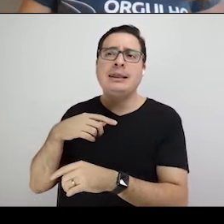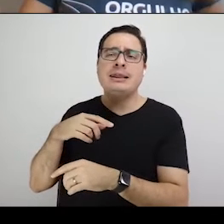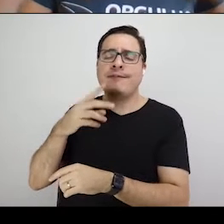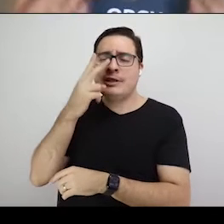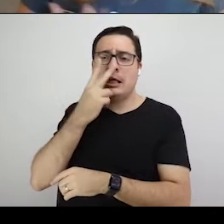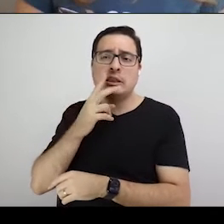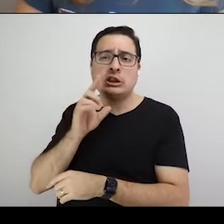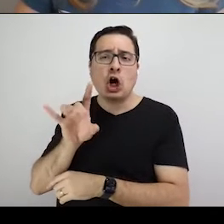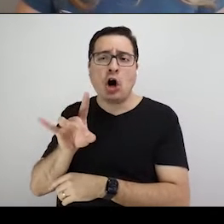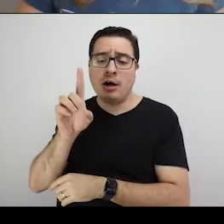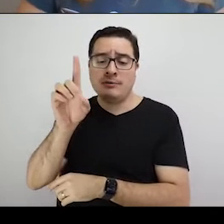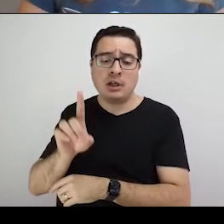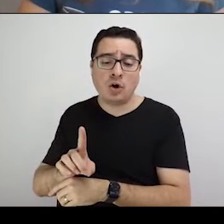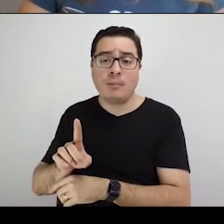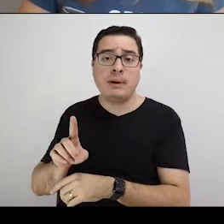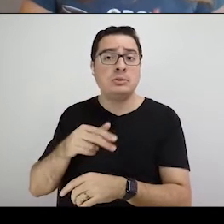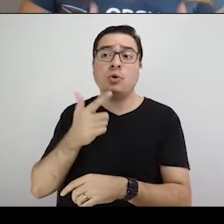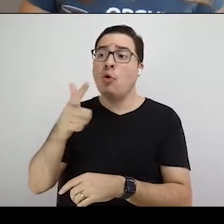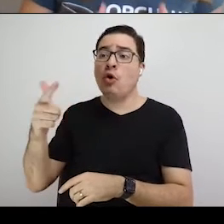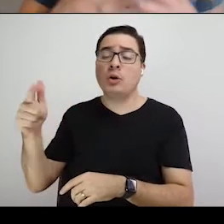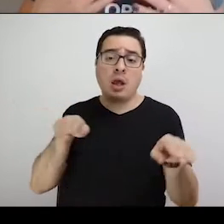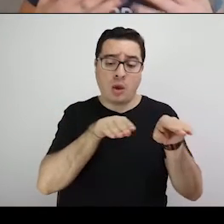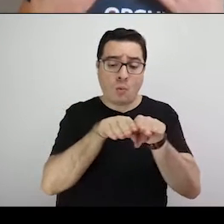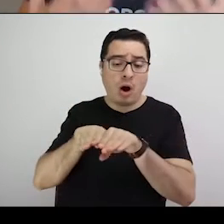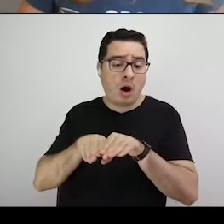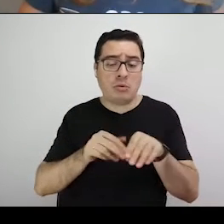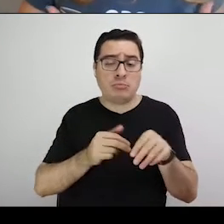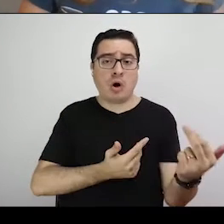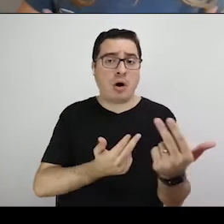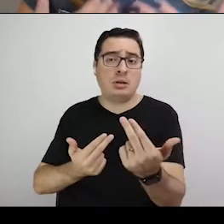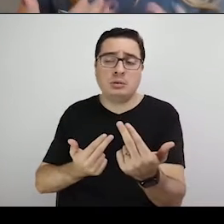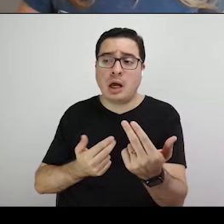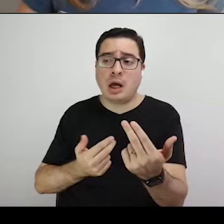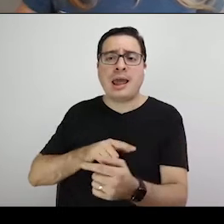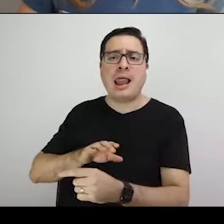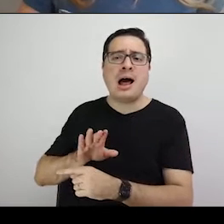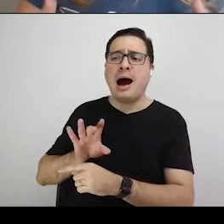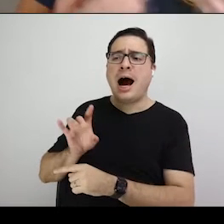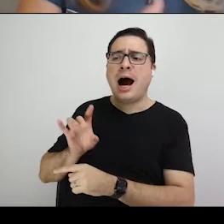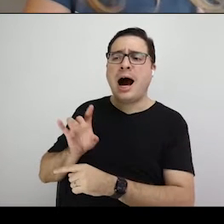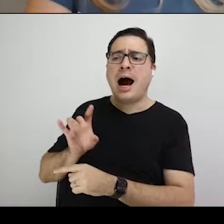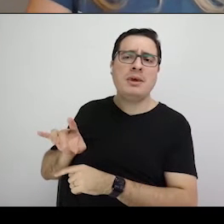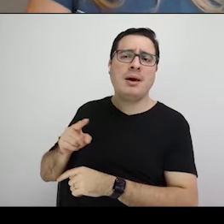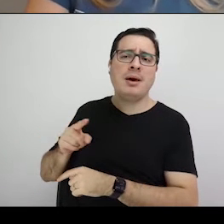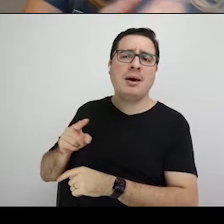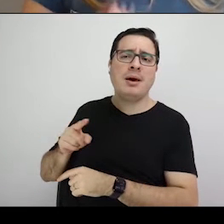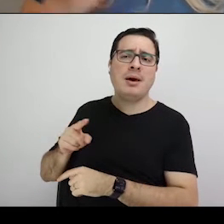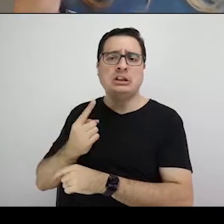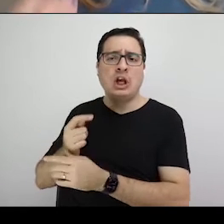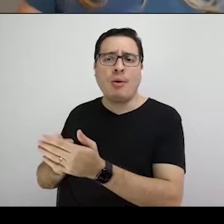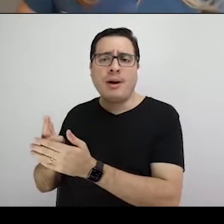visão, mas de resto ele é igual a nós, né? Então, como prover essa autonomia da